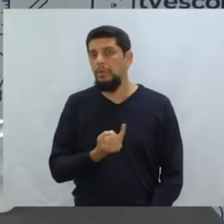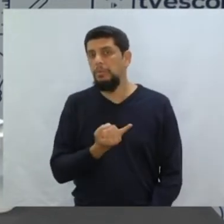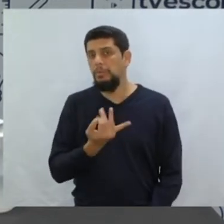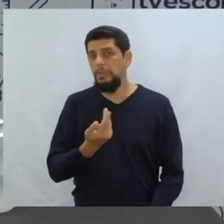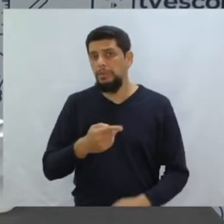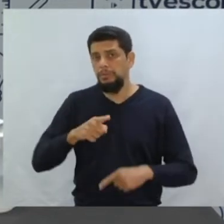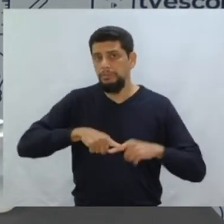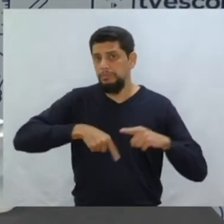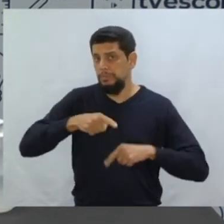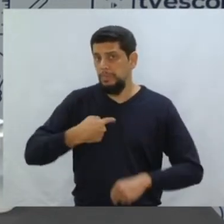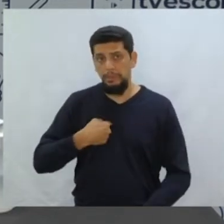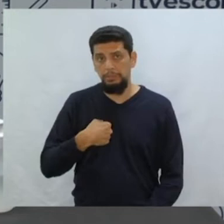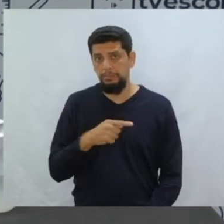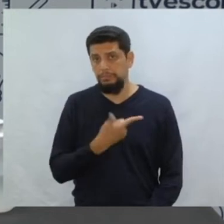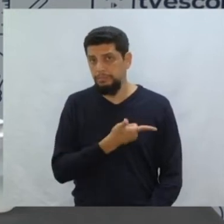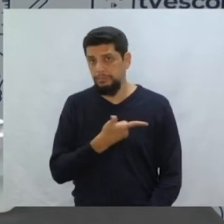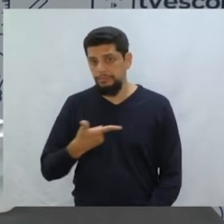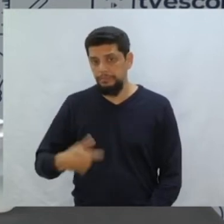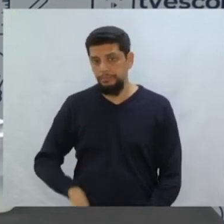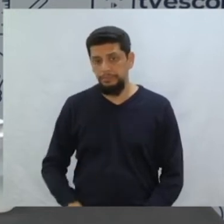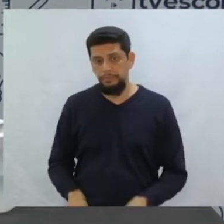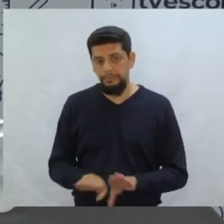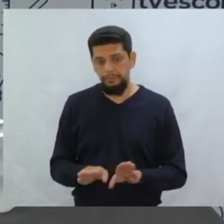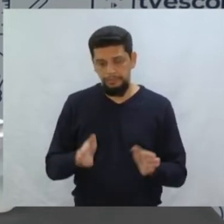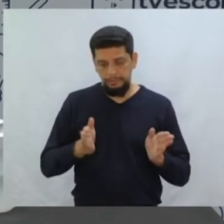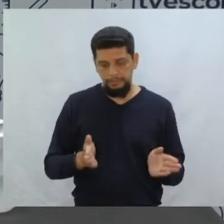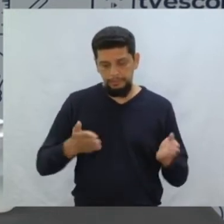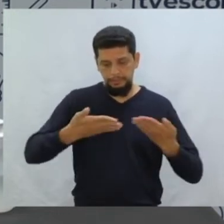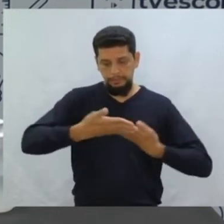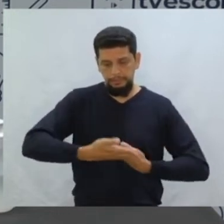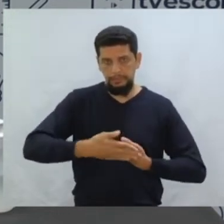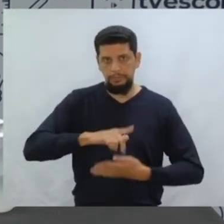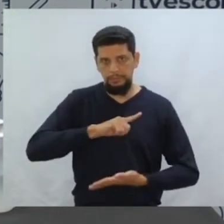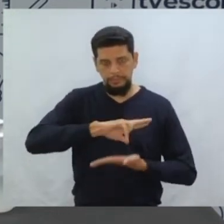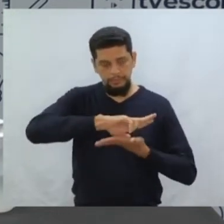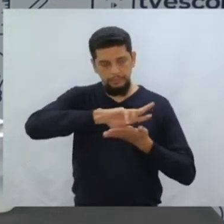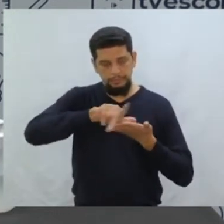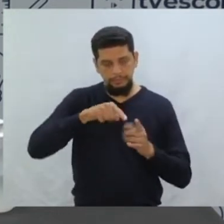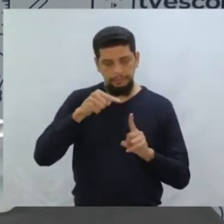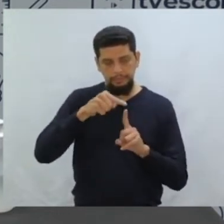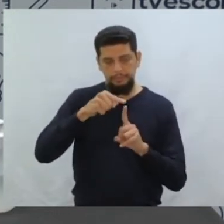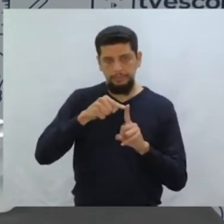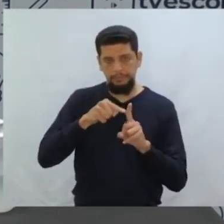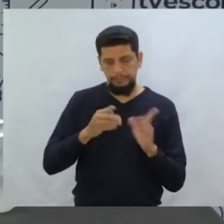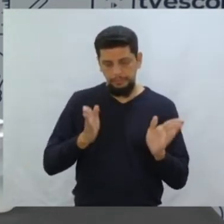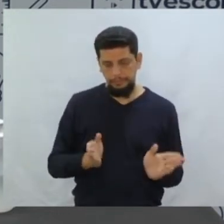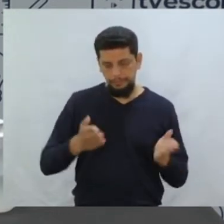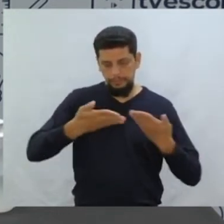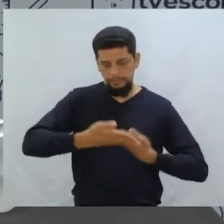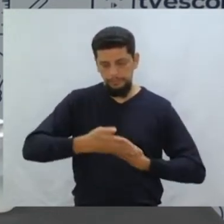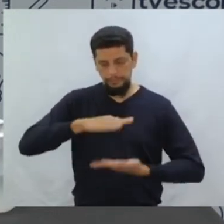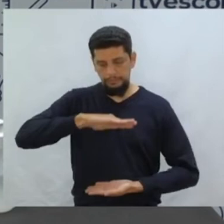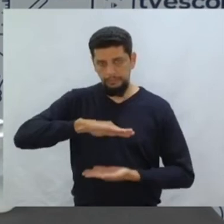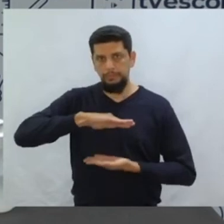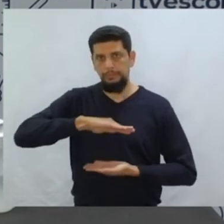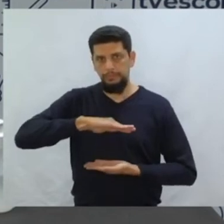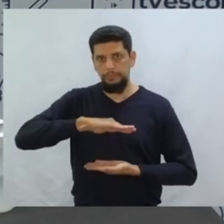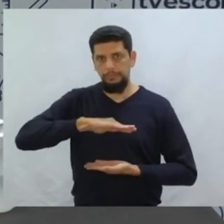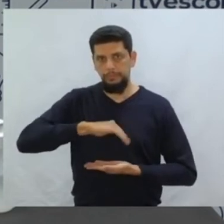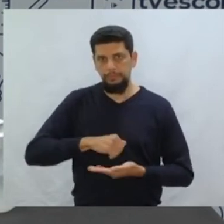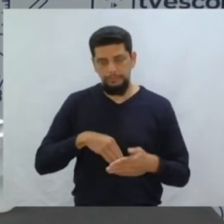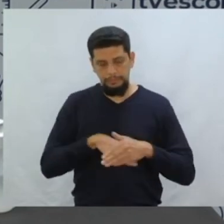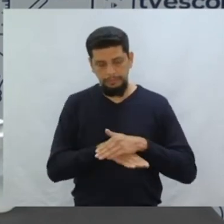alguns itens que eu não tenho aqui. E também embalagem na caixinha, né? Como eu mostrei, tem vários tipos de embalagens